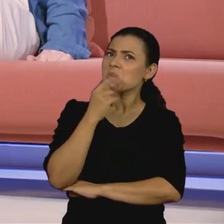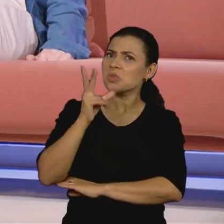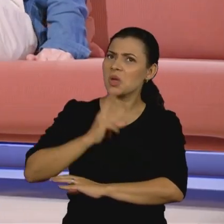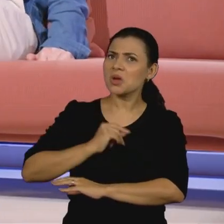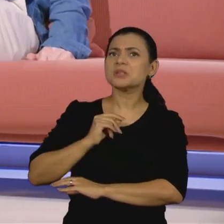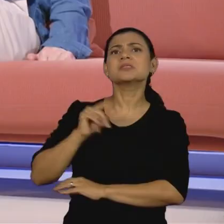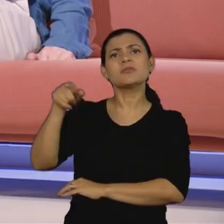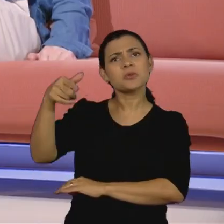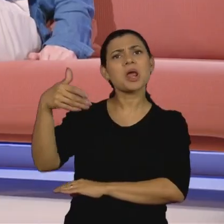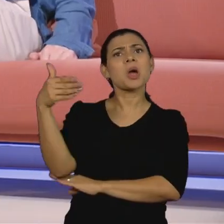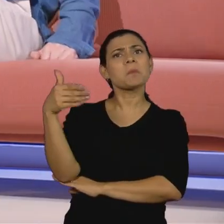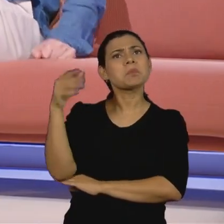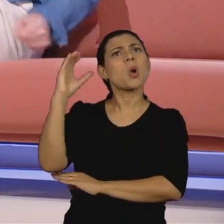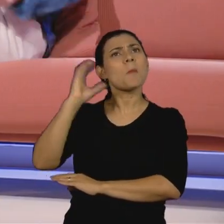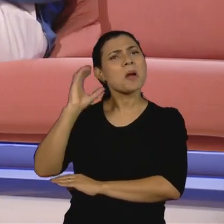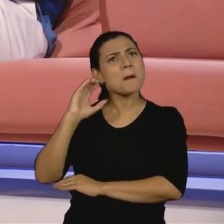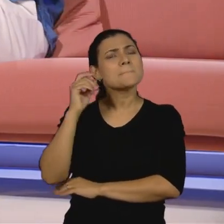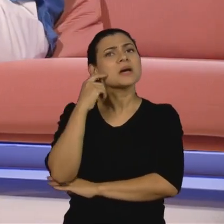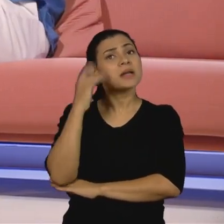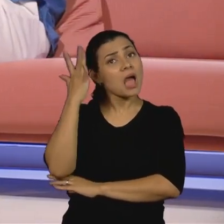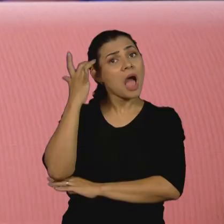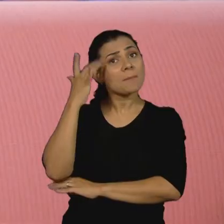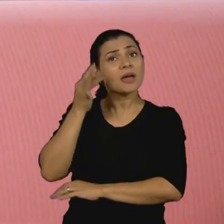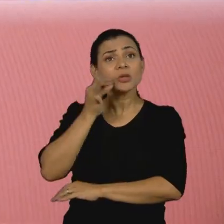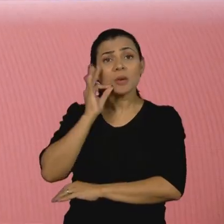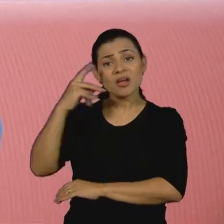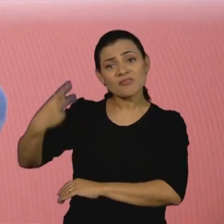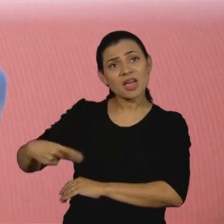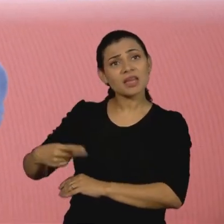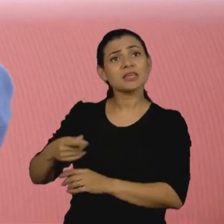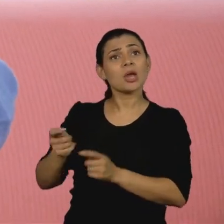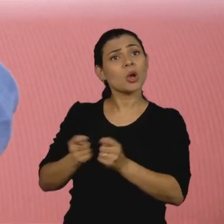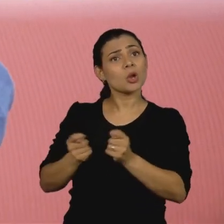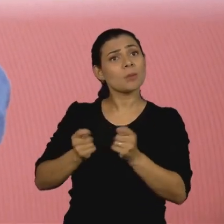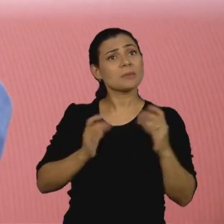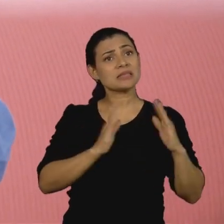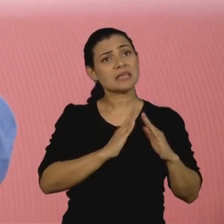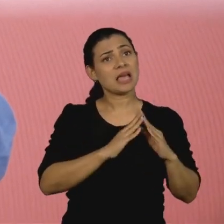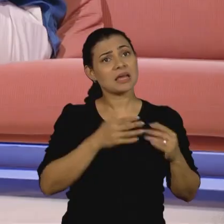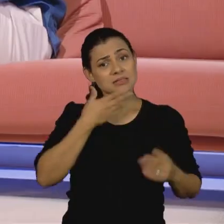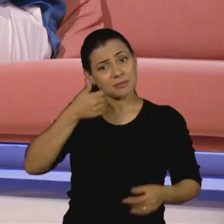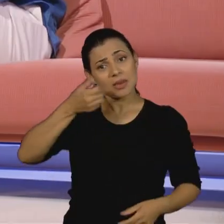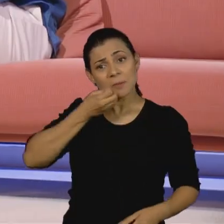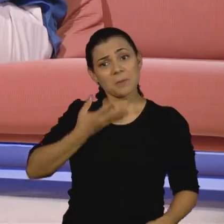em Copacabana e amanhã eu tomo café aqui e economizo em casa.